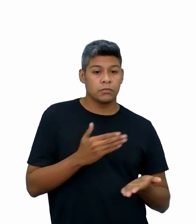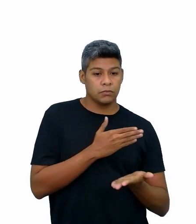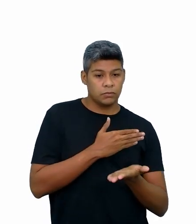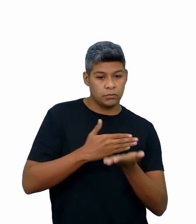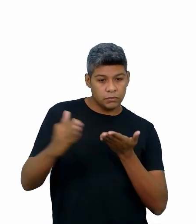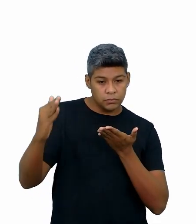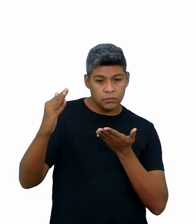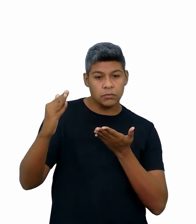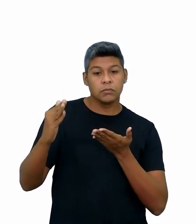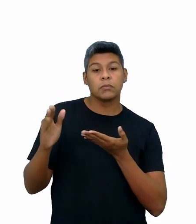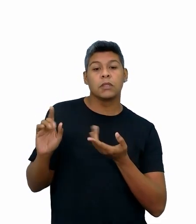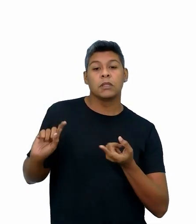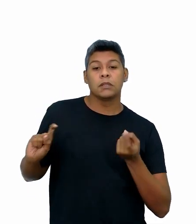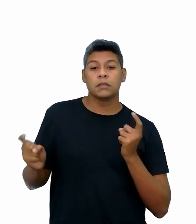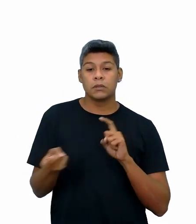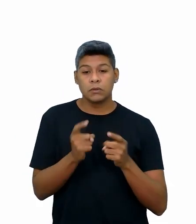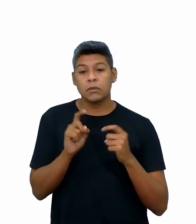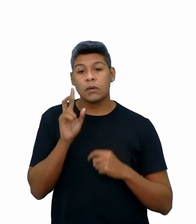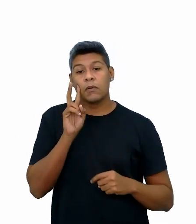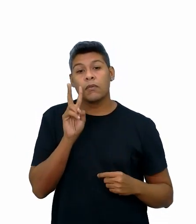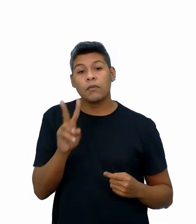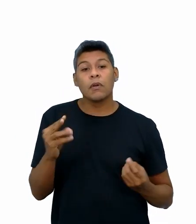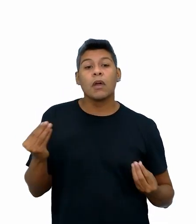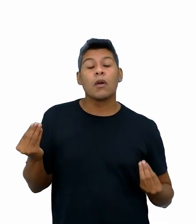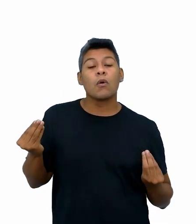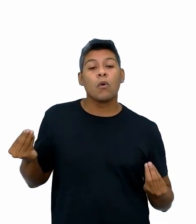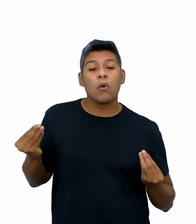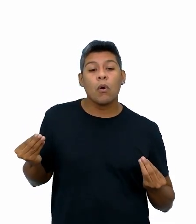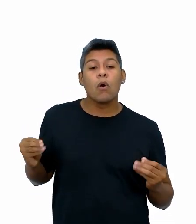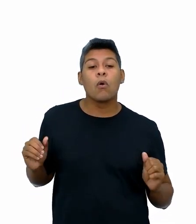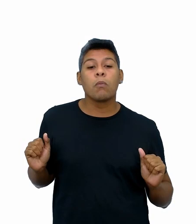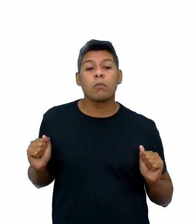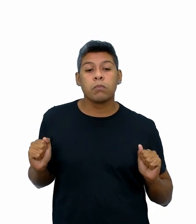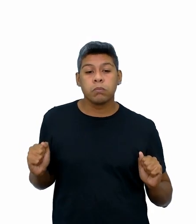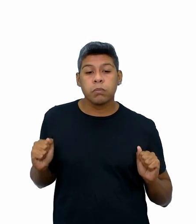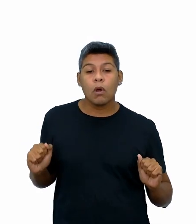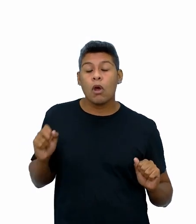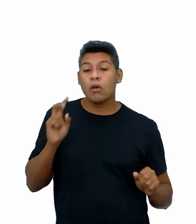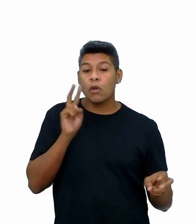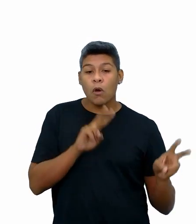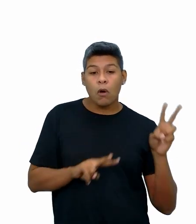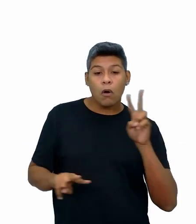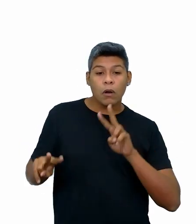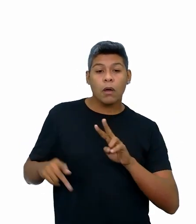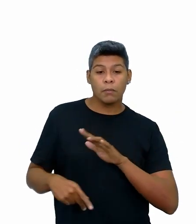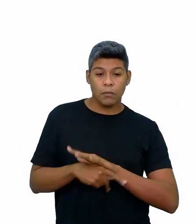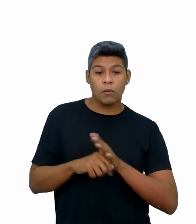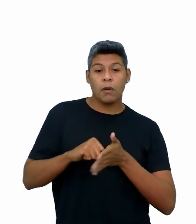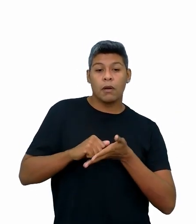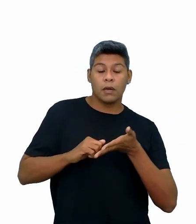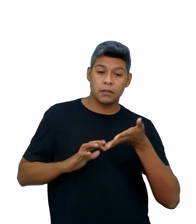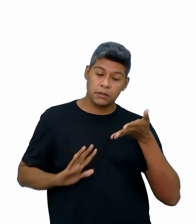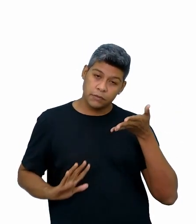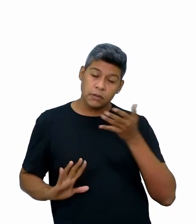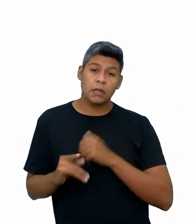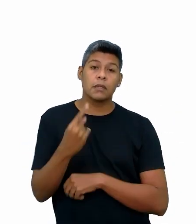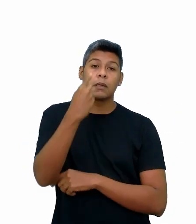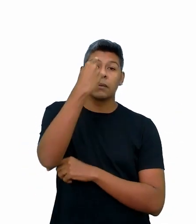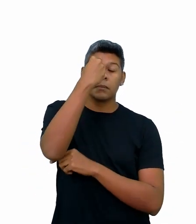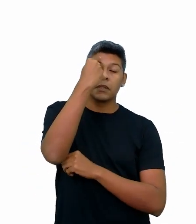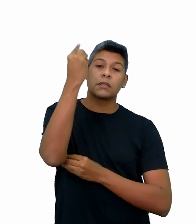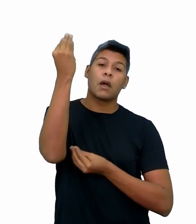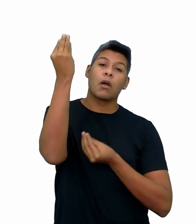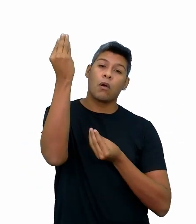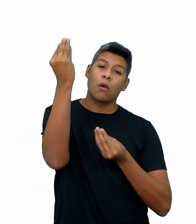e discursiva. A gente vai ver, então, como que a gente pode olhar para essas atividades, né, e pensar